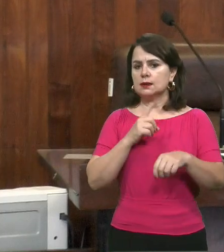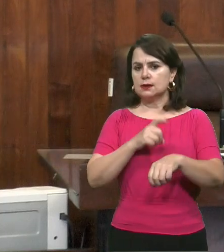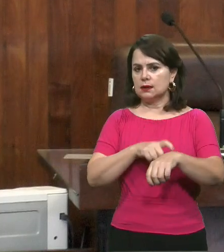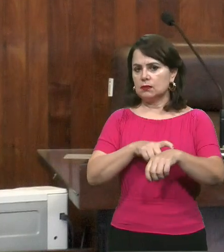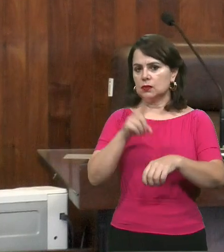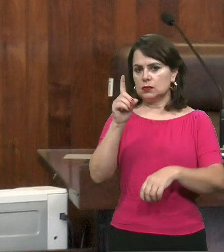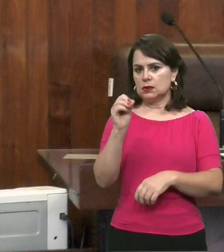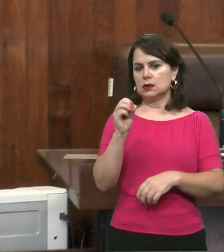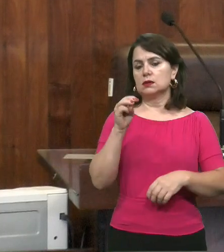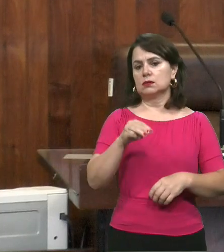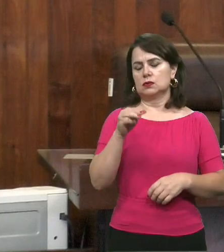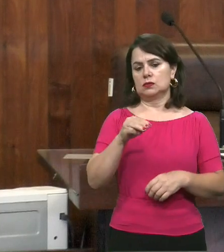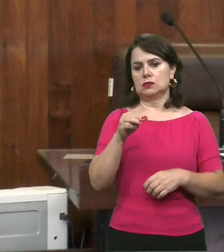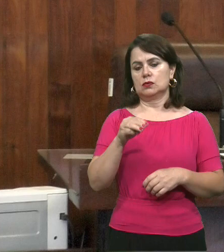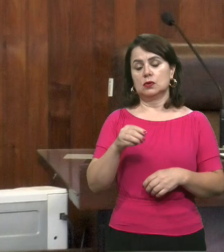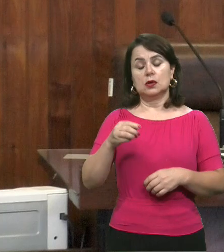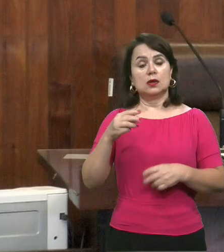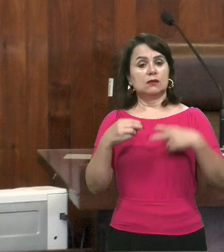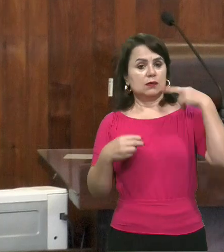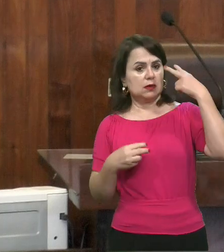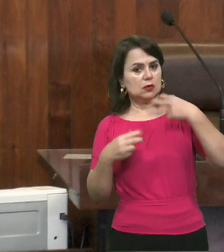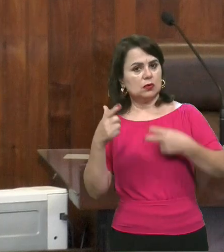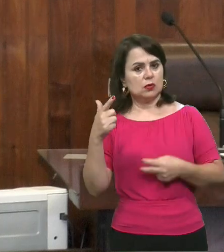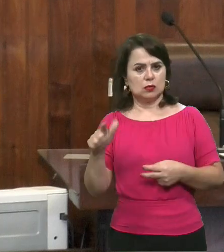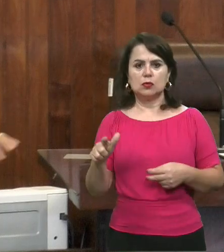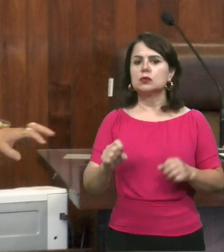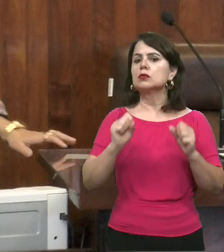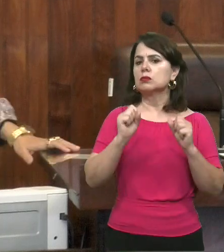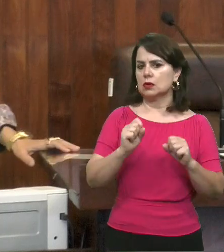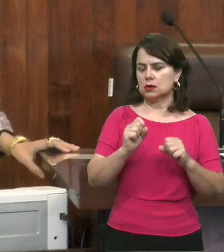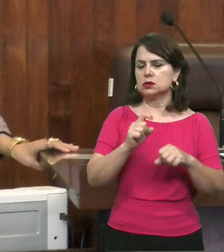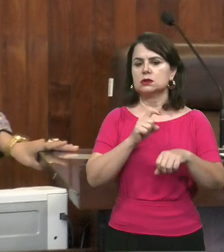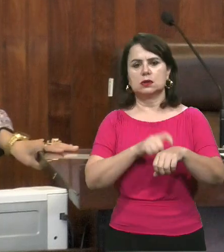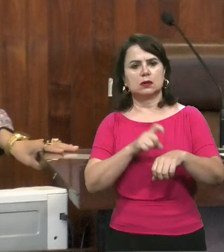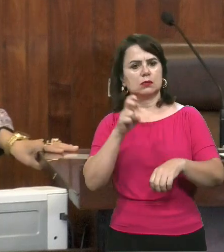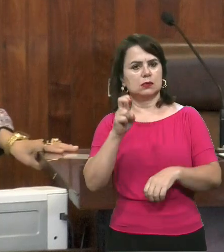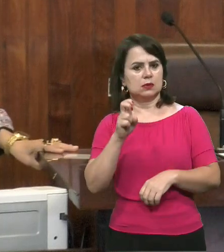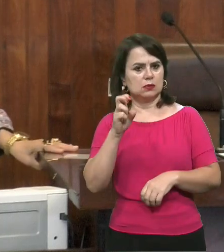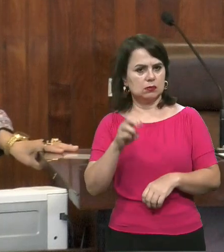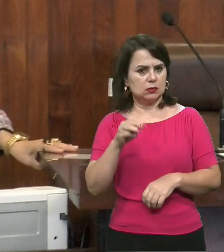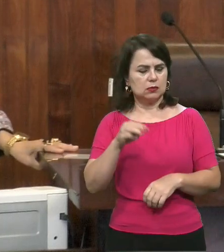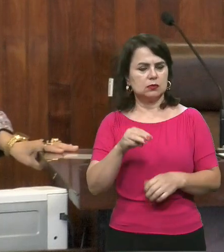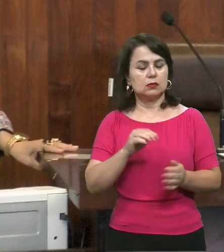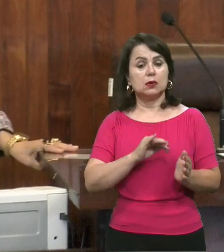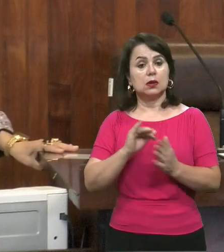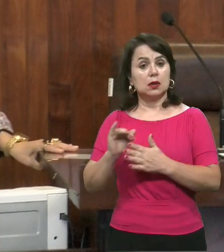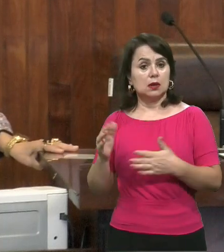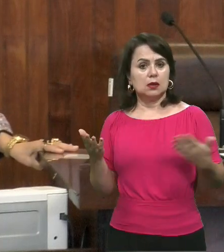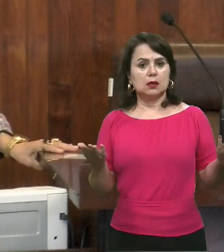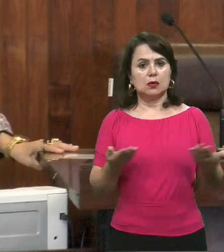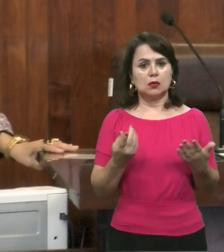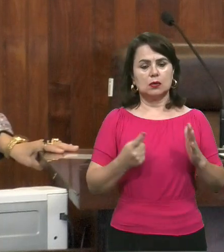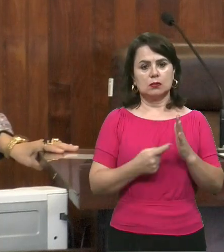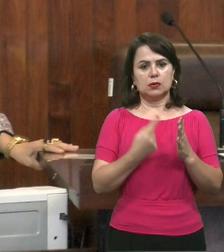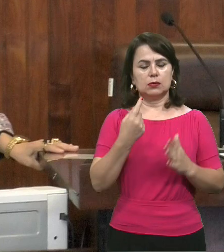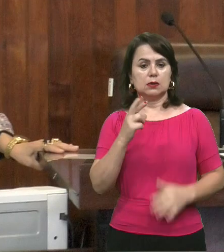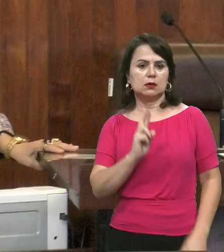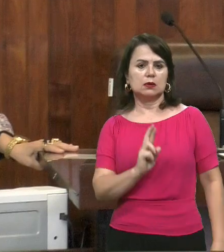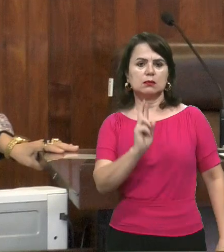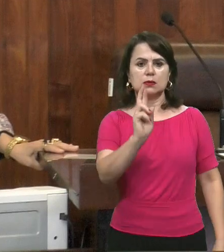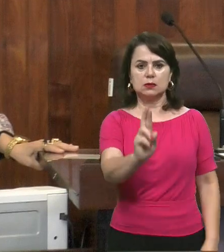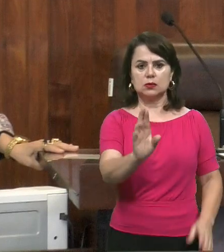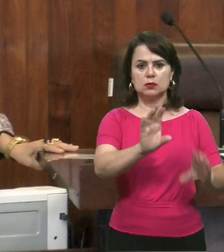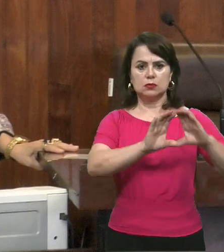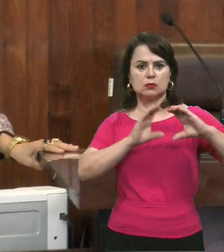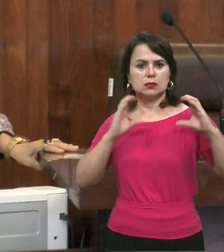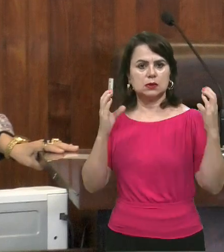demais vereadores presentes, se desejarem, terão a palavra por 5 minutos. Passo a palavra ao primeiro representante da